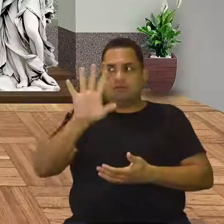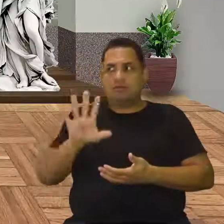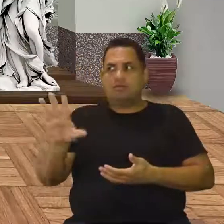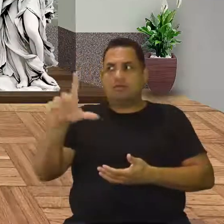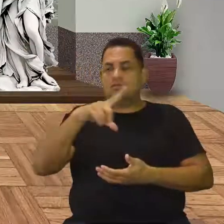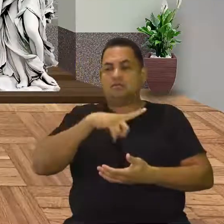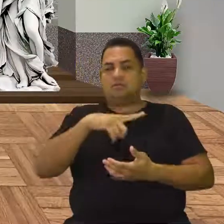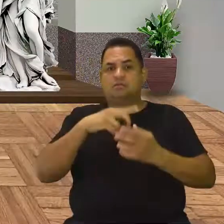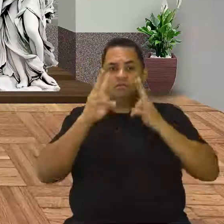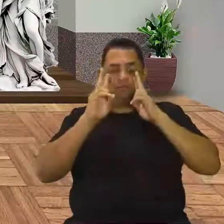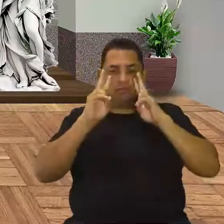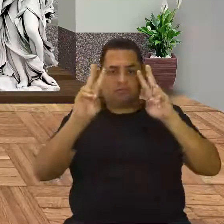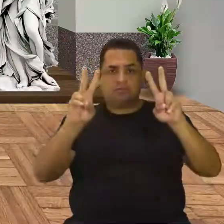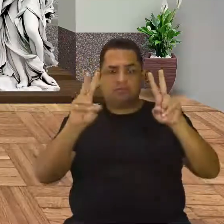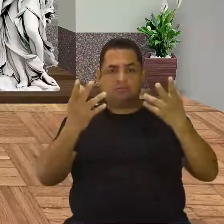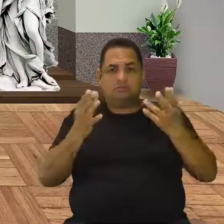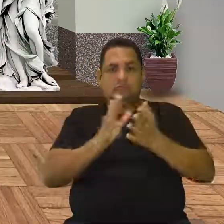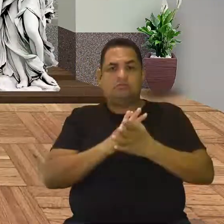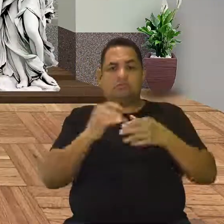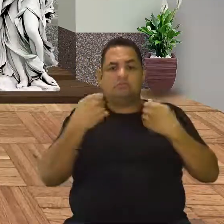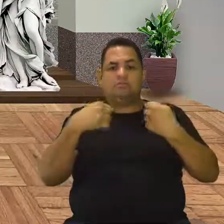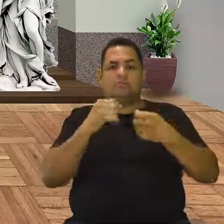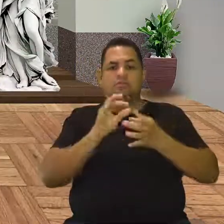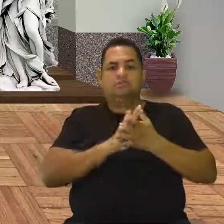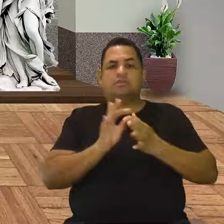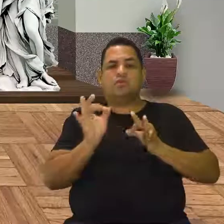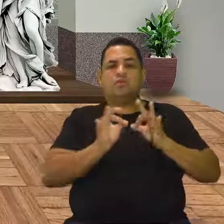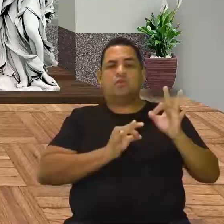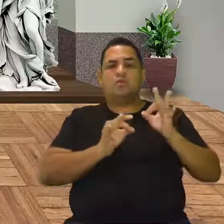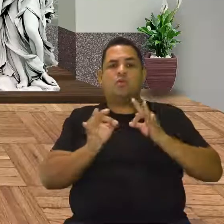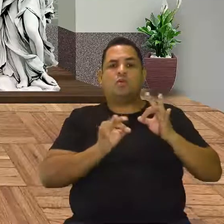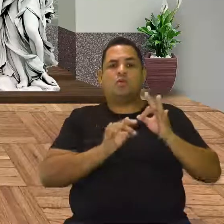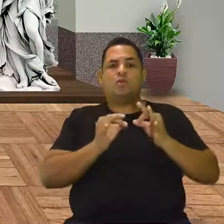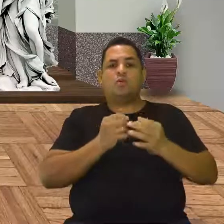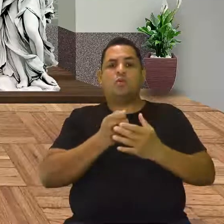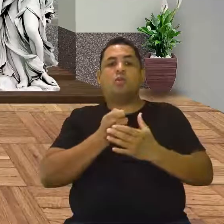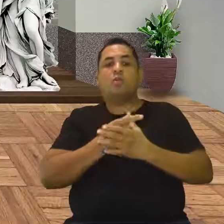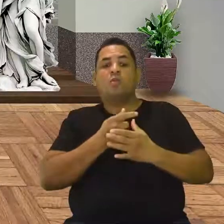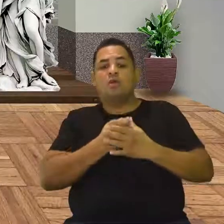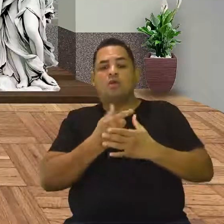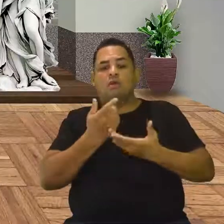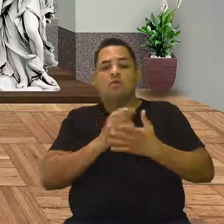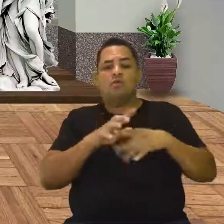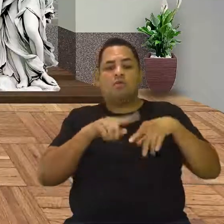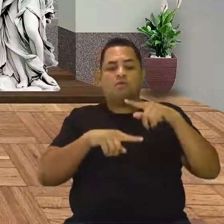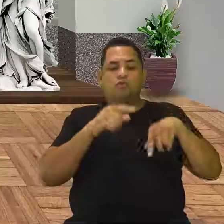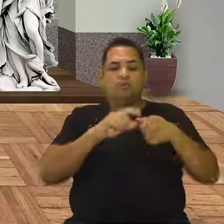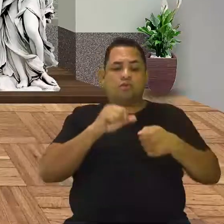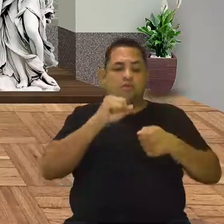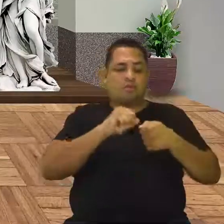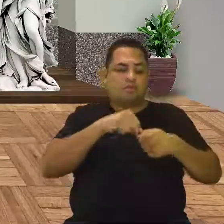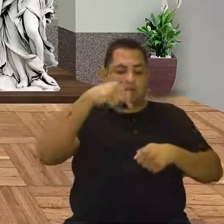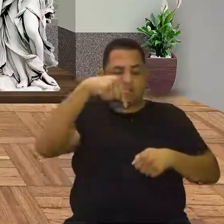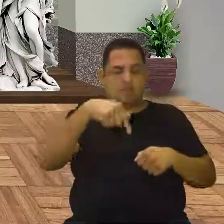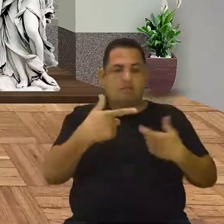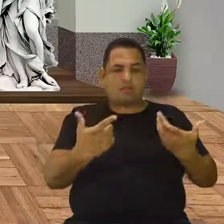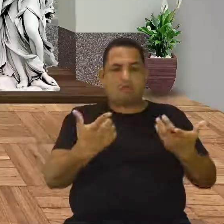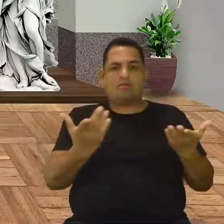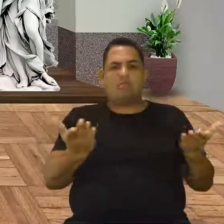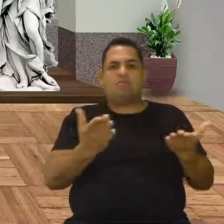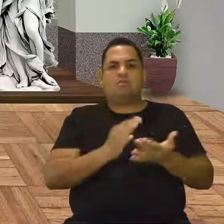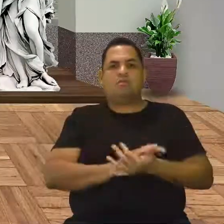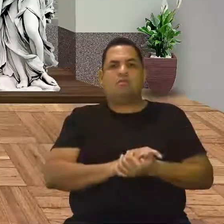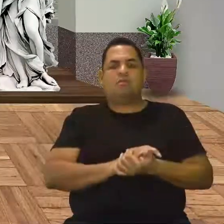tem essa visão. Nós temos que se organizar aqui. Nós temos que comprar o produto que é feito aqui. Ótimo.